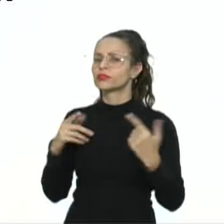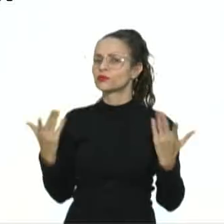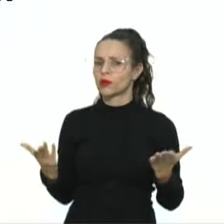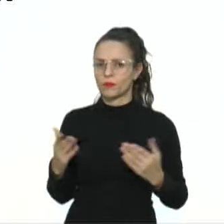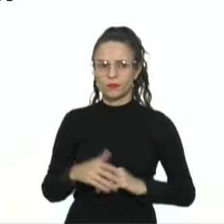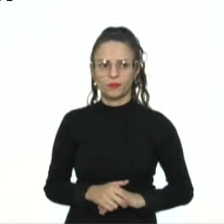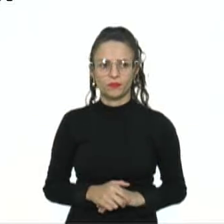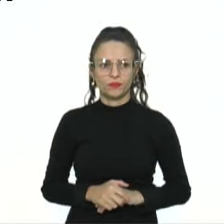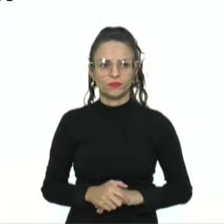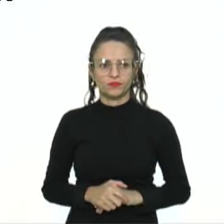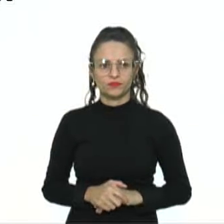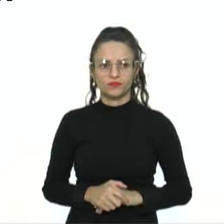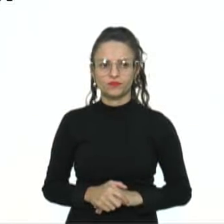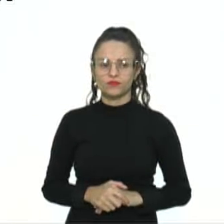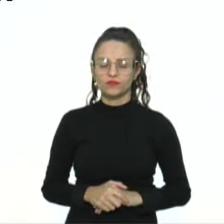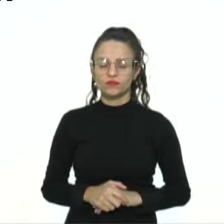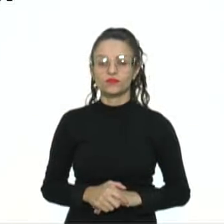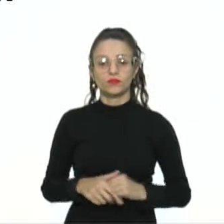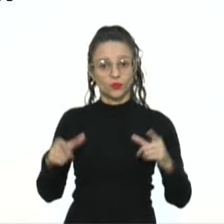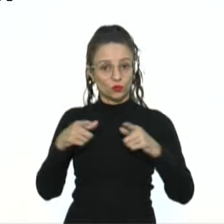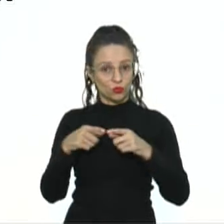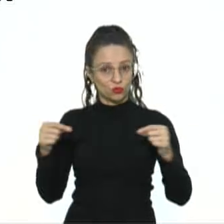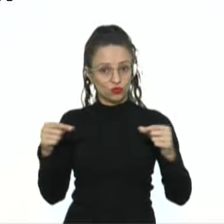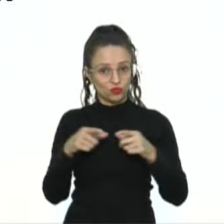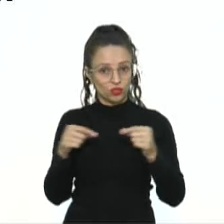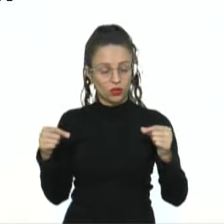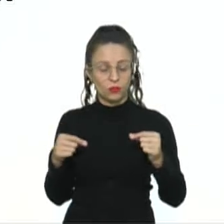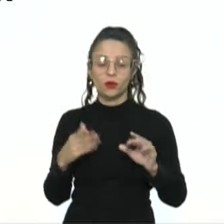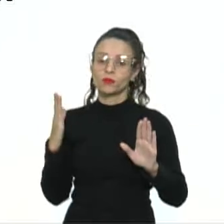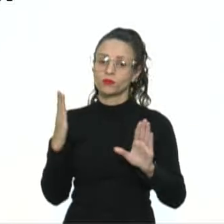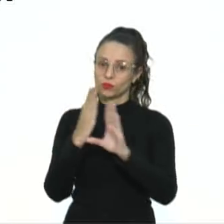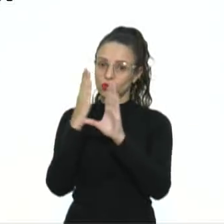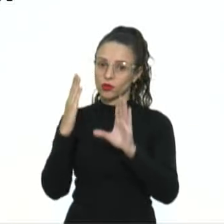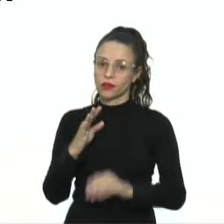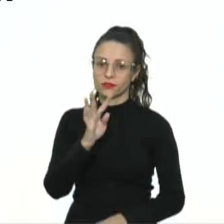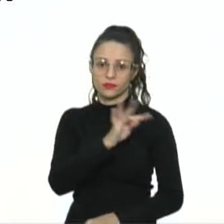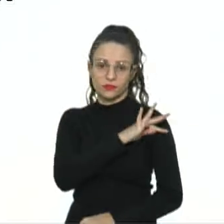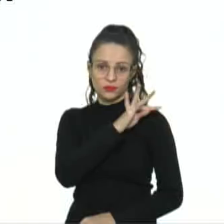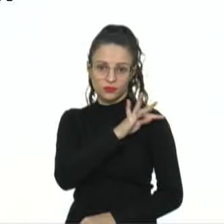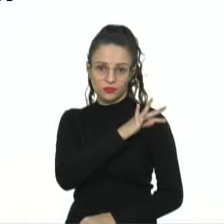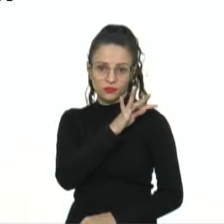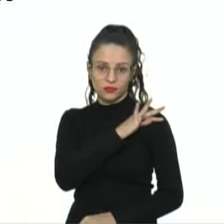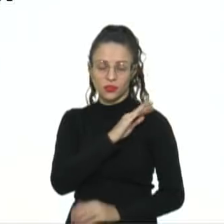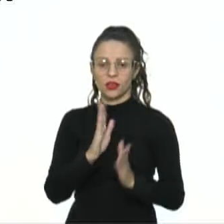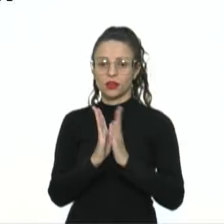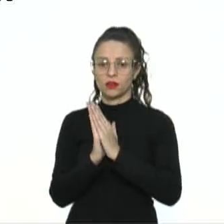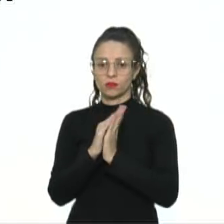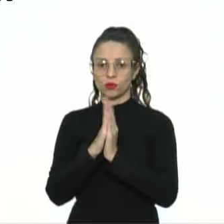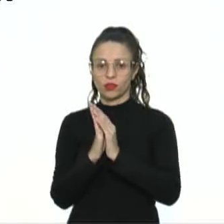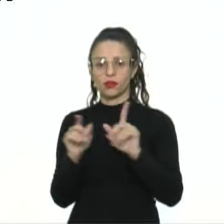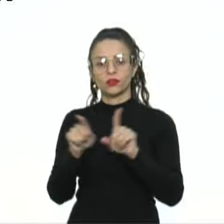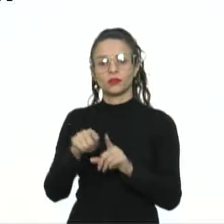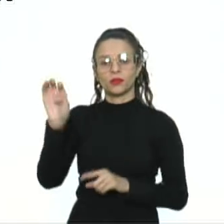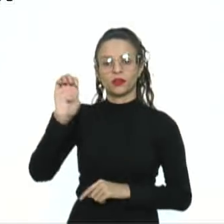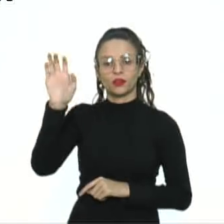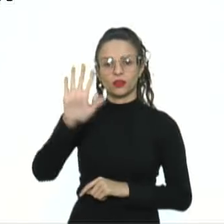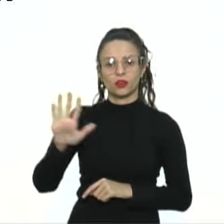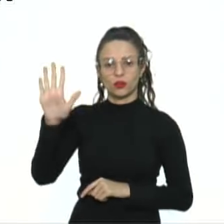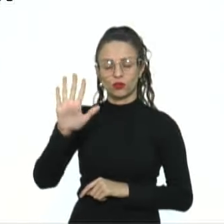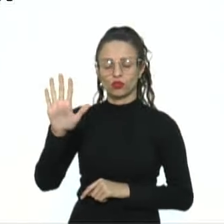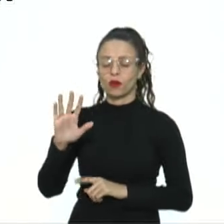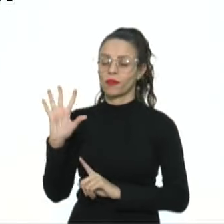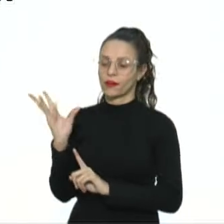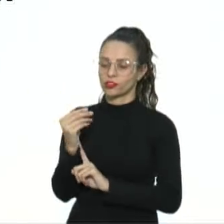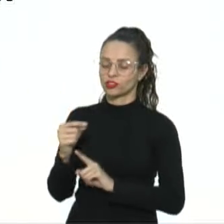elas? Então, a primeira opção, o Japão, por causa das técnicas dos bonecos, e a Europa com artistas